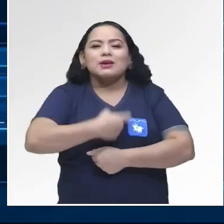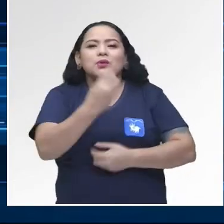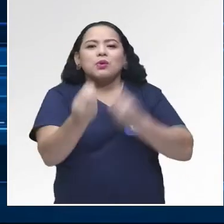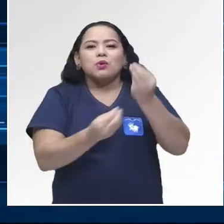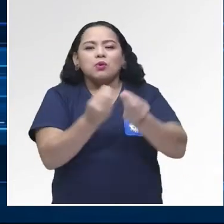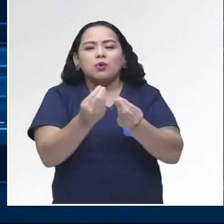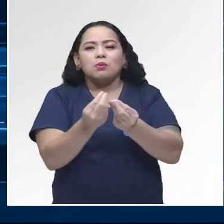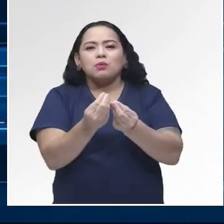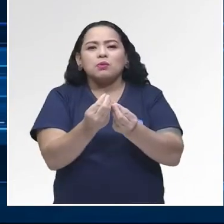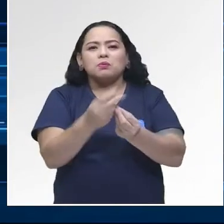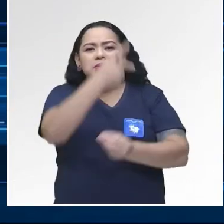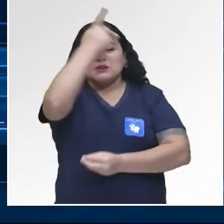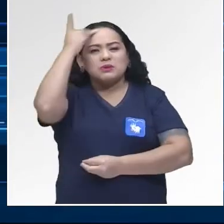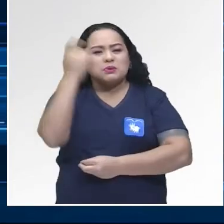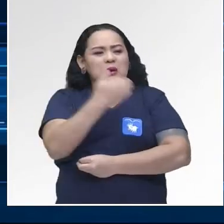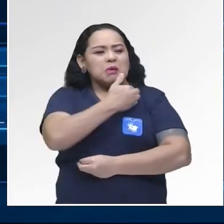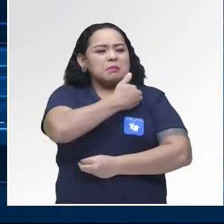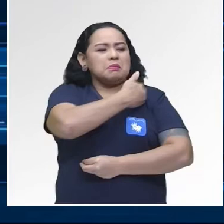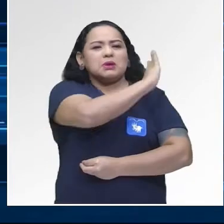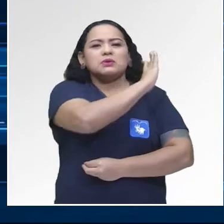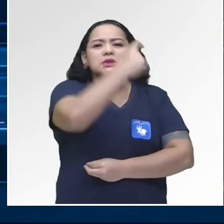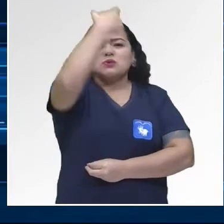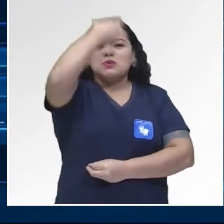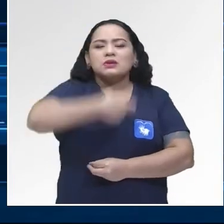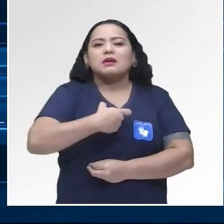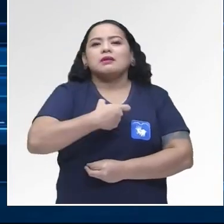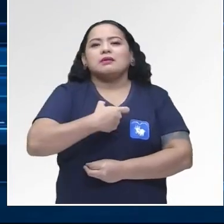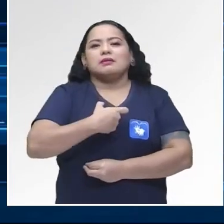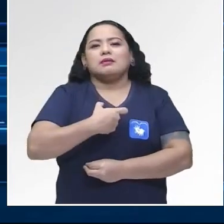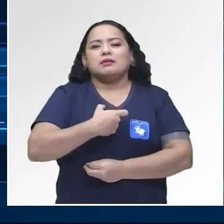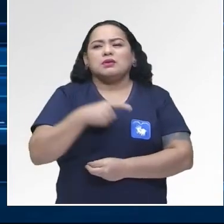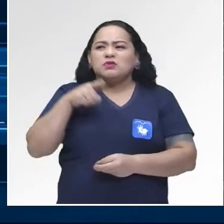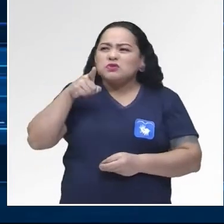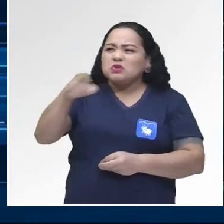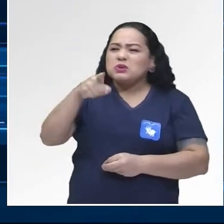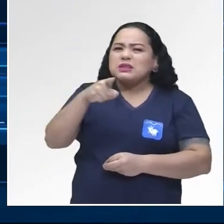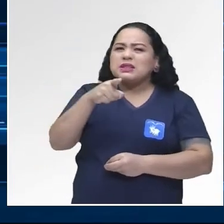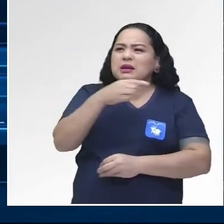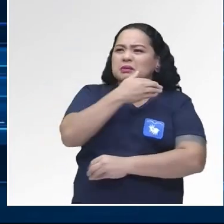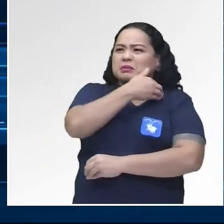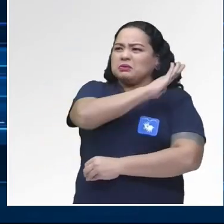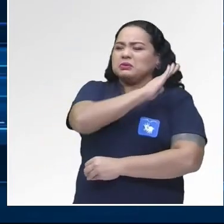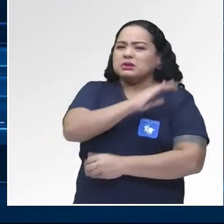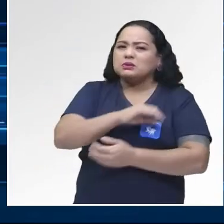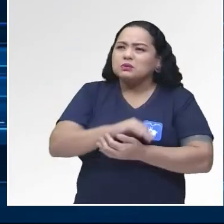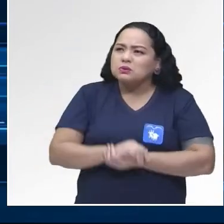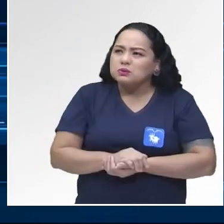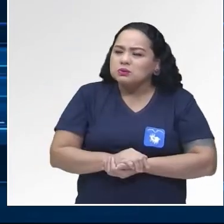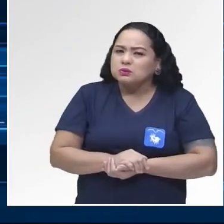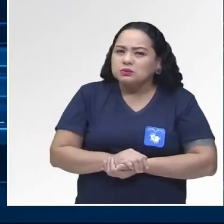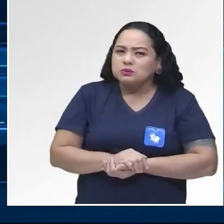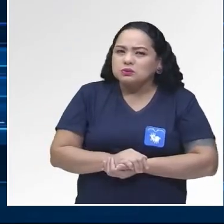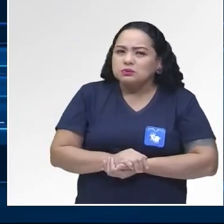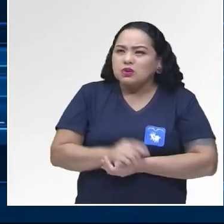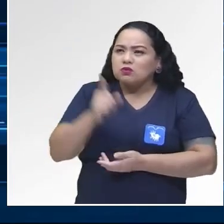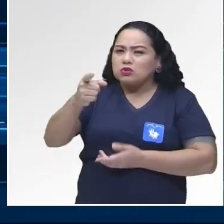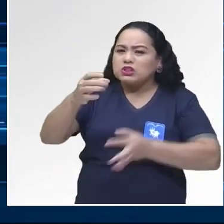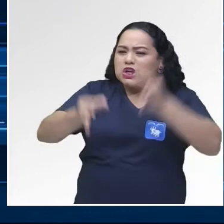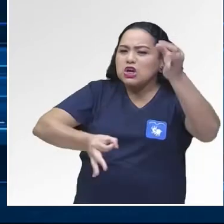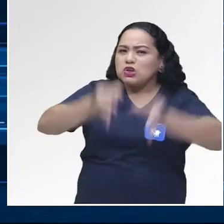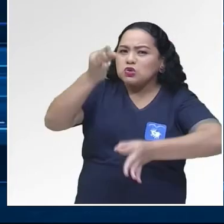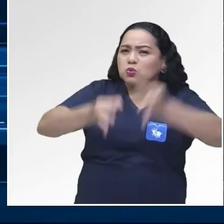uma pessoa preconceituosa. Por isso que a gente fala, tu é preconceituoso, quer dizer, você está apenas julgando